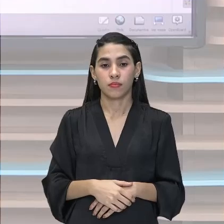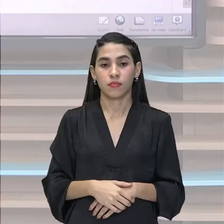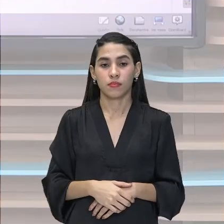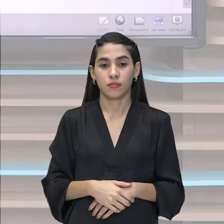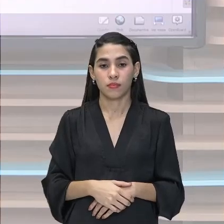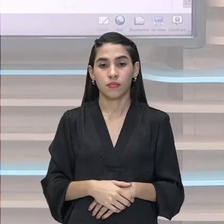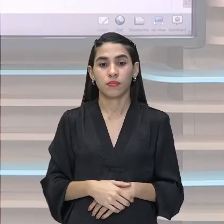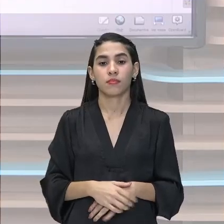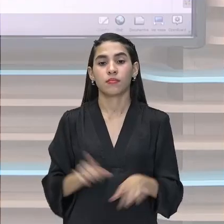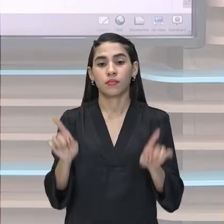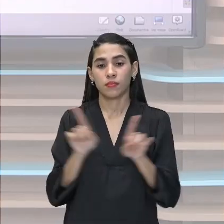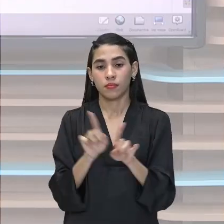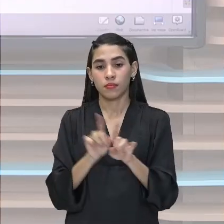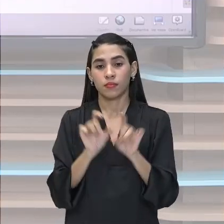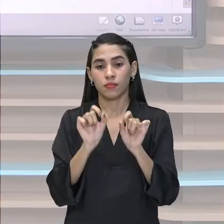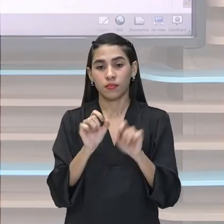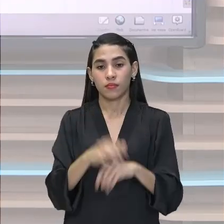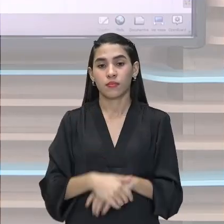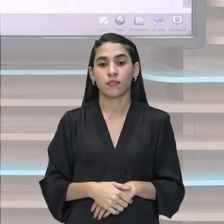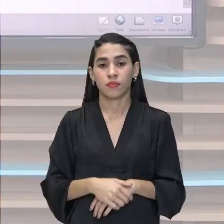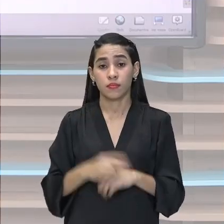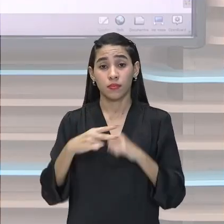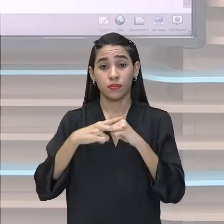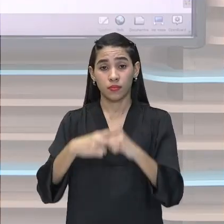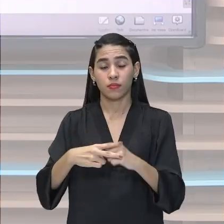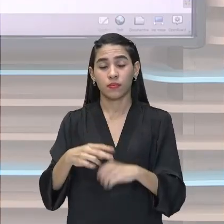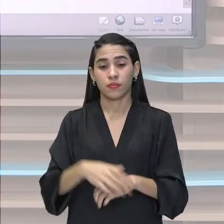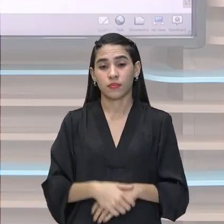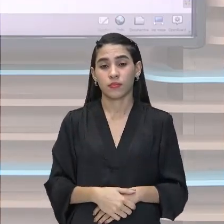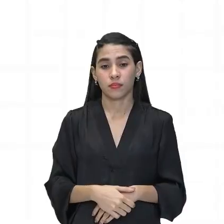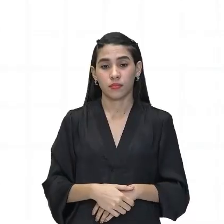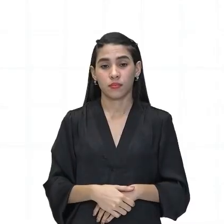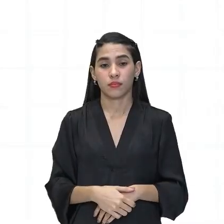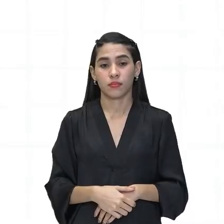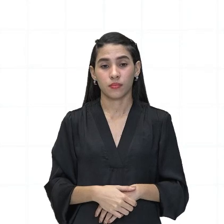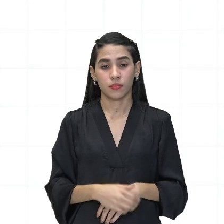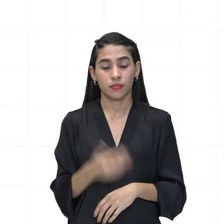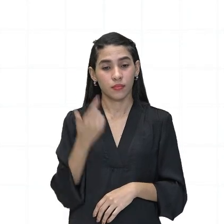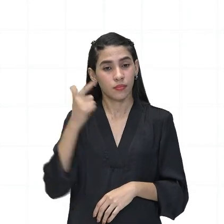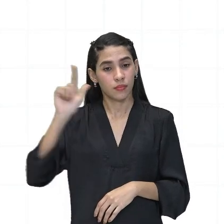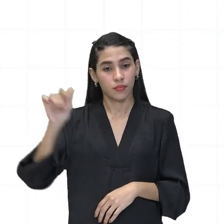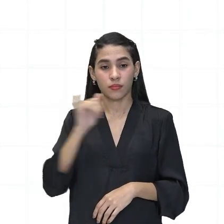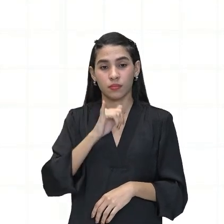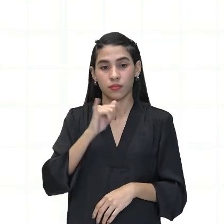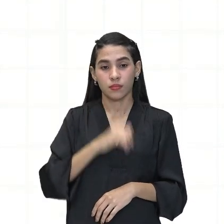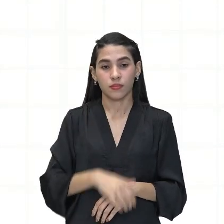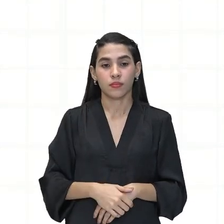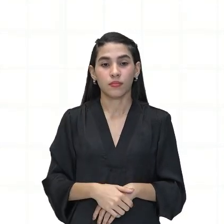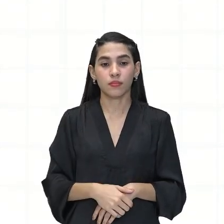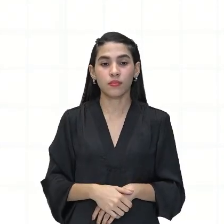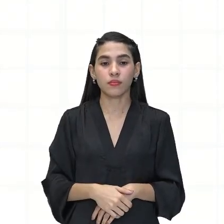logo em seguida o verbo. Ok? Vamos dar continuidade.